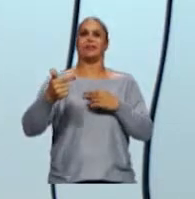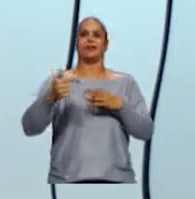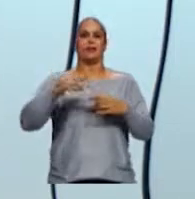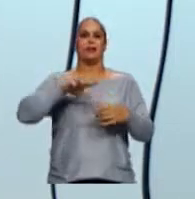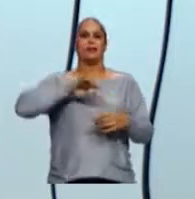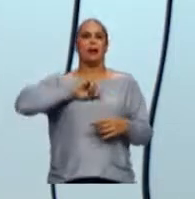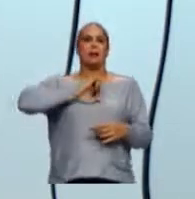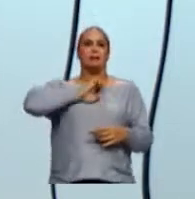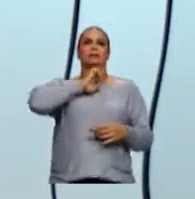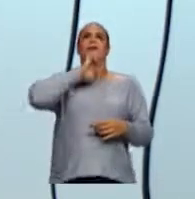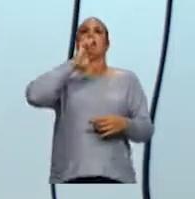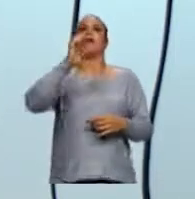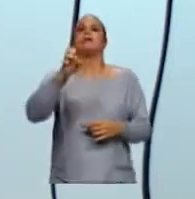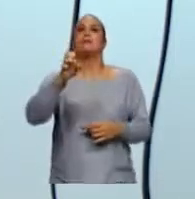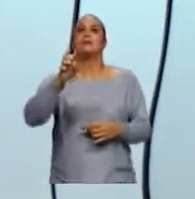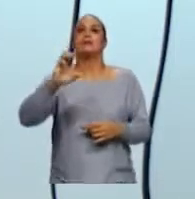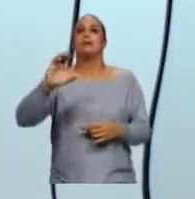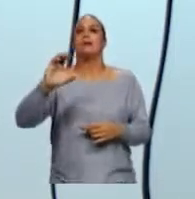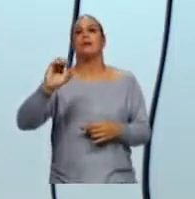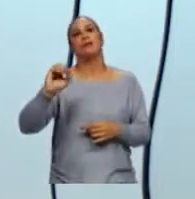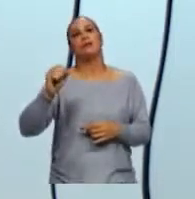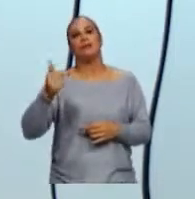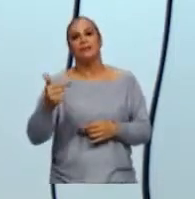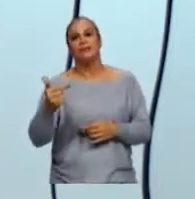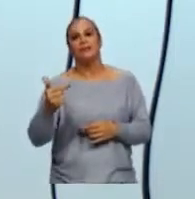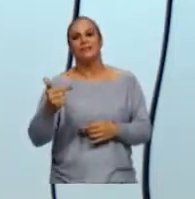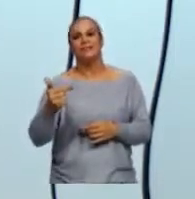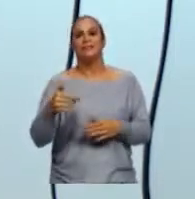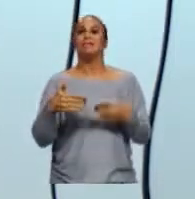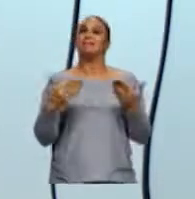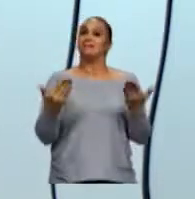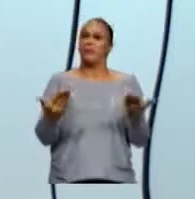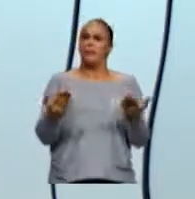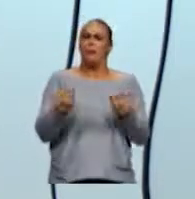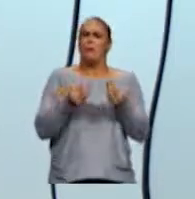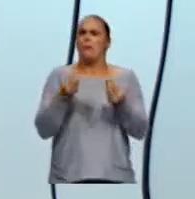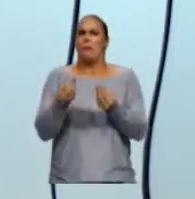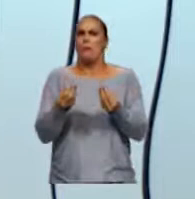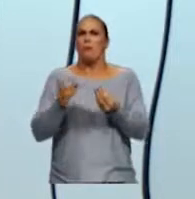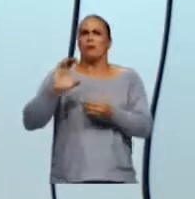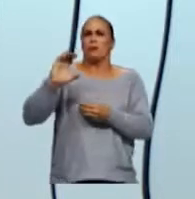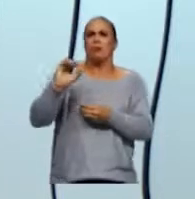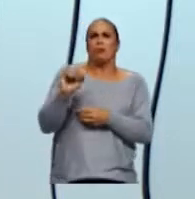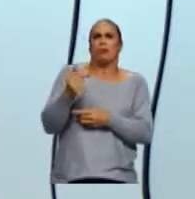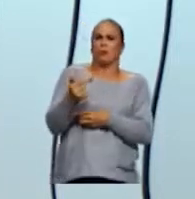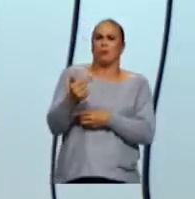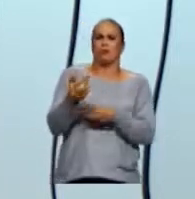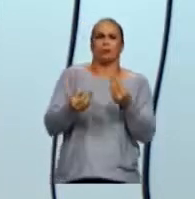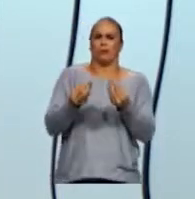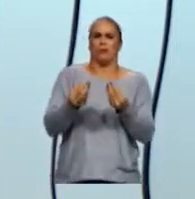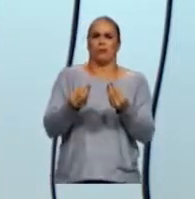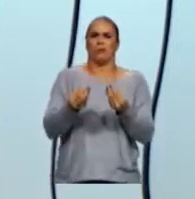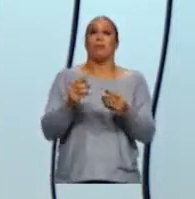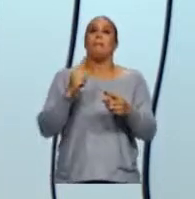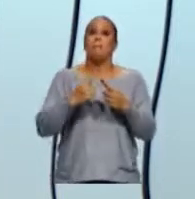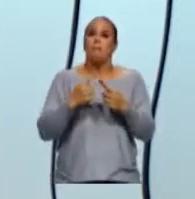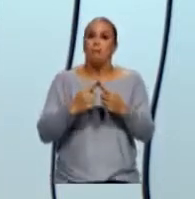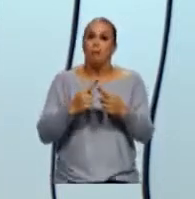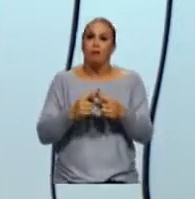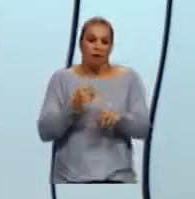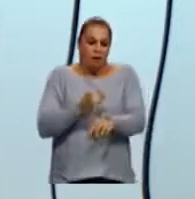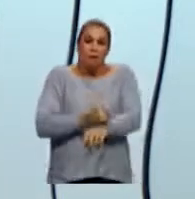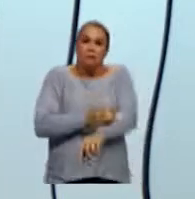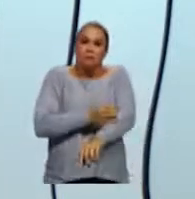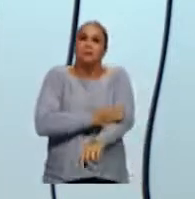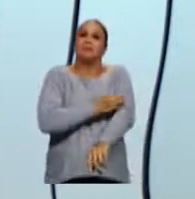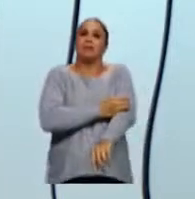elimina o gás carbônico? Então, esse gás carbônico ele surge de uma combustão, de uma queima realizada nas células